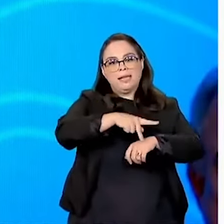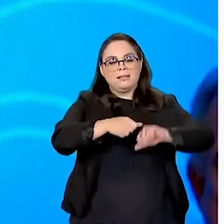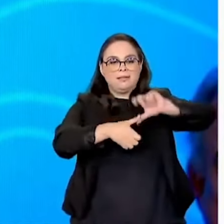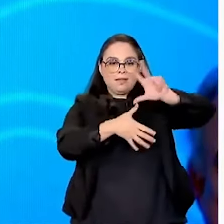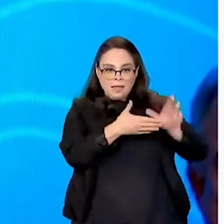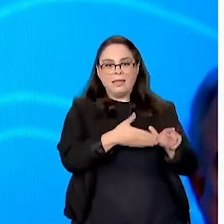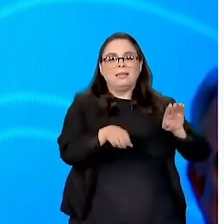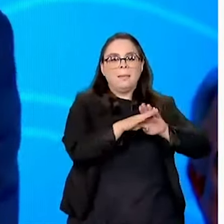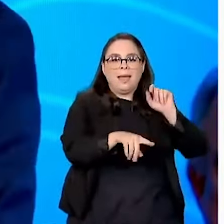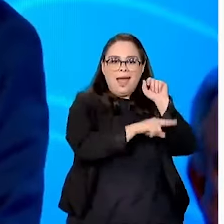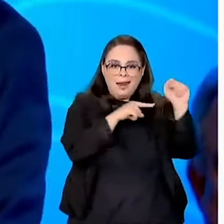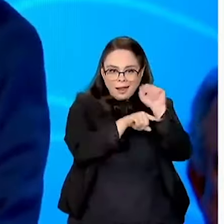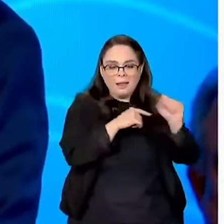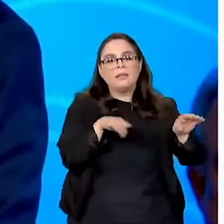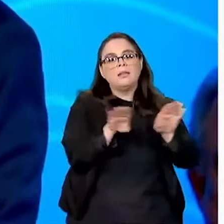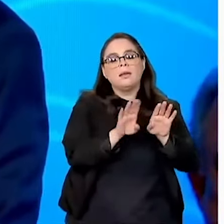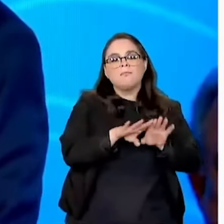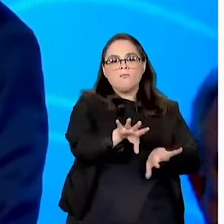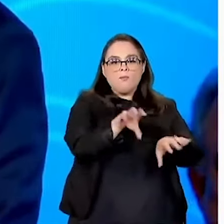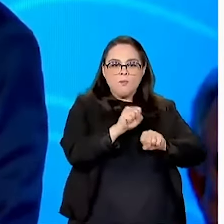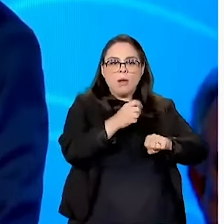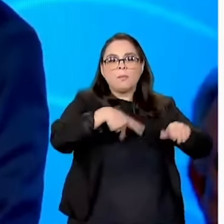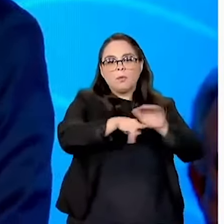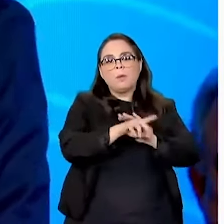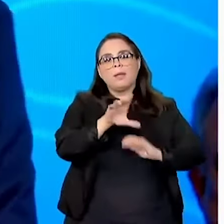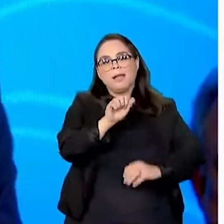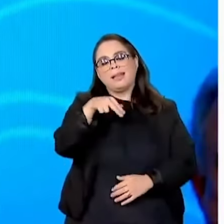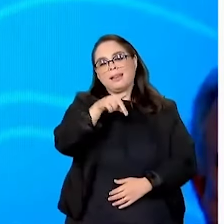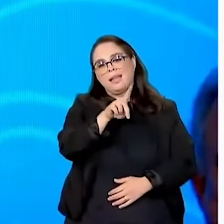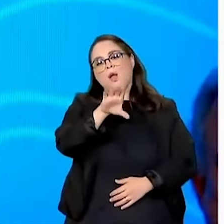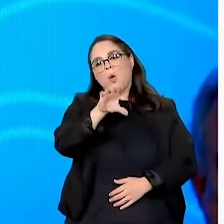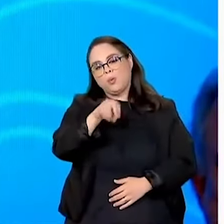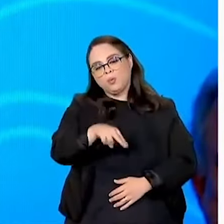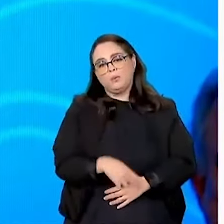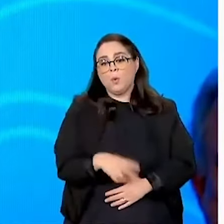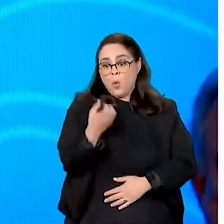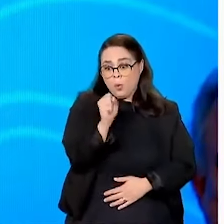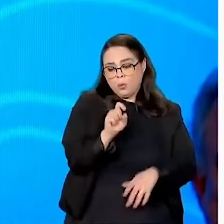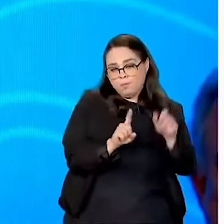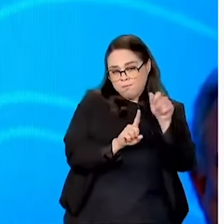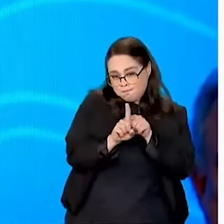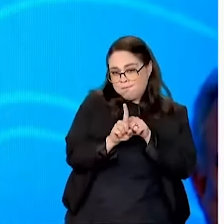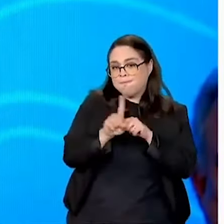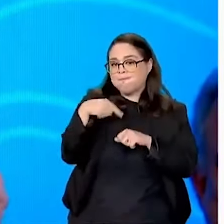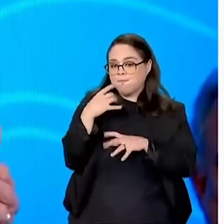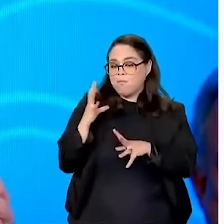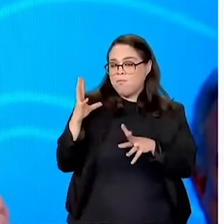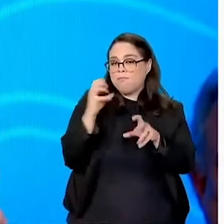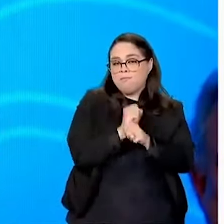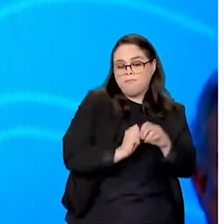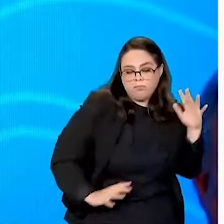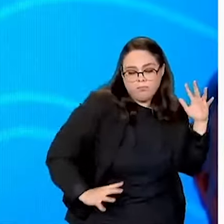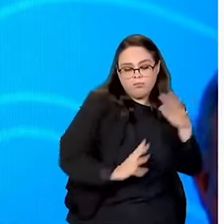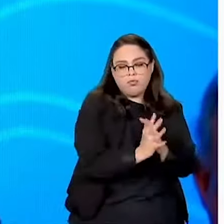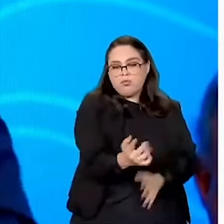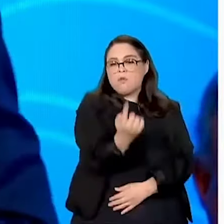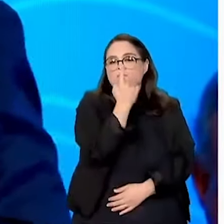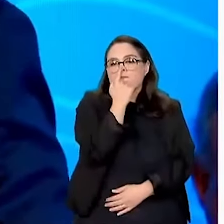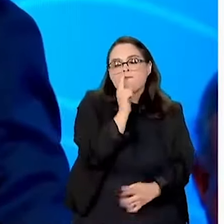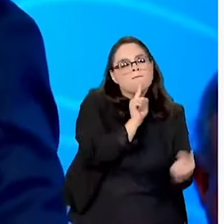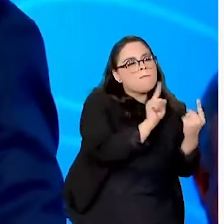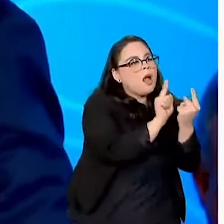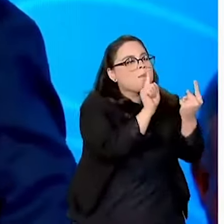Caribe e já me reuni com 15 países do CARICOM. Ou seja, em apenas 8 meses, nós já tivemos mais contato do